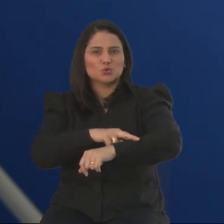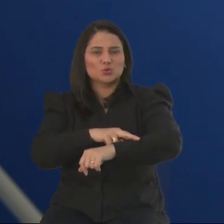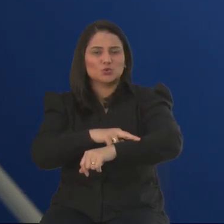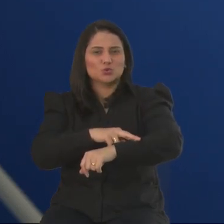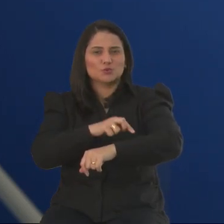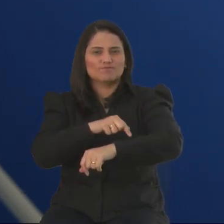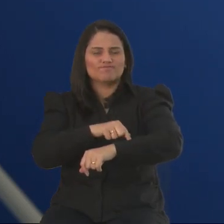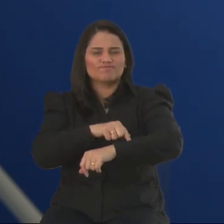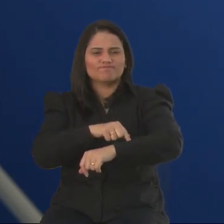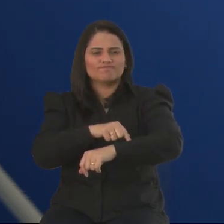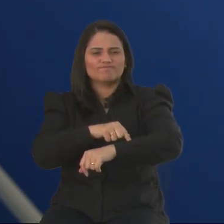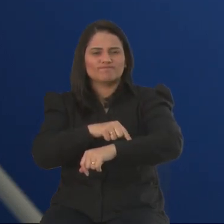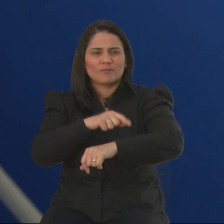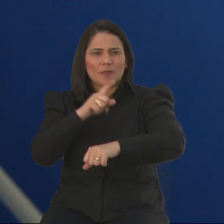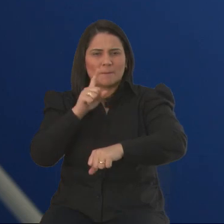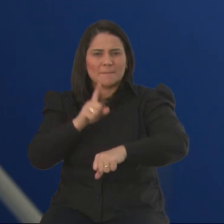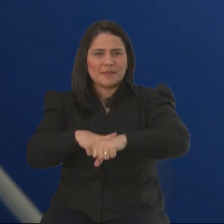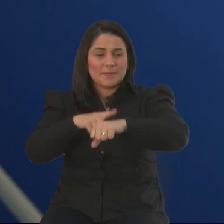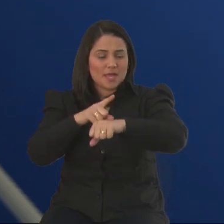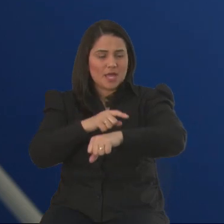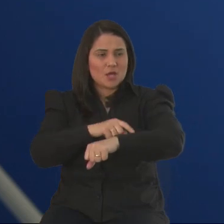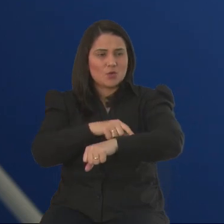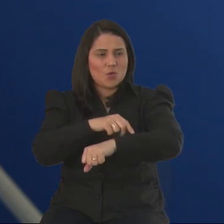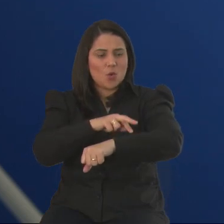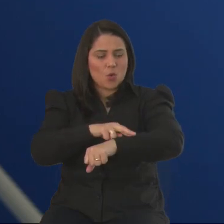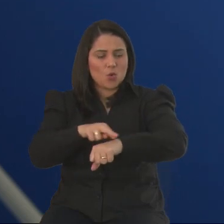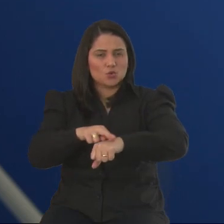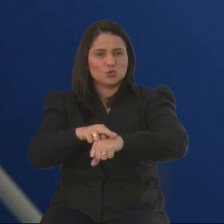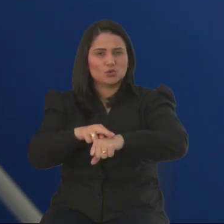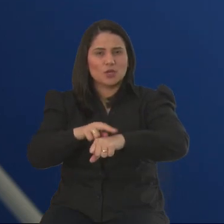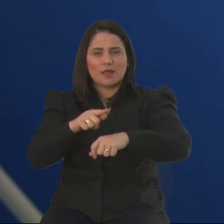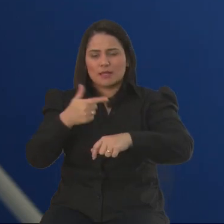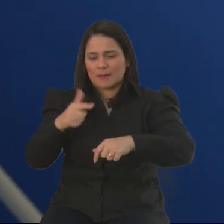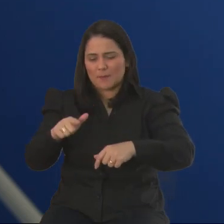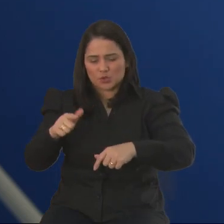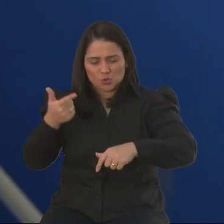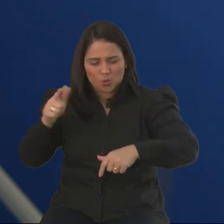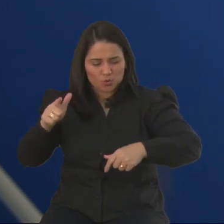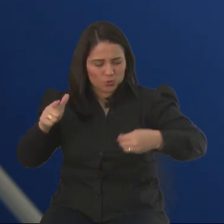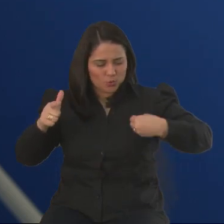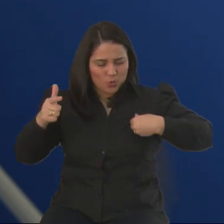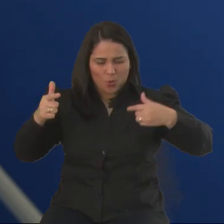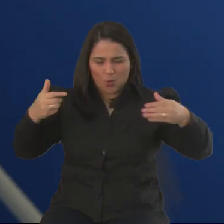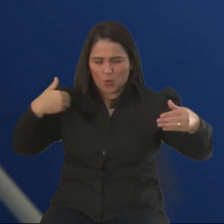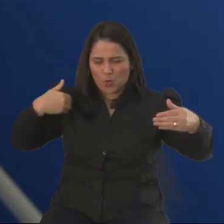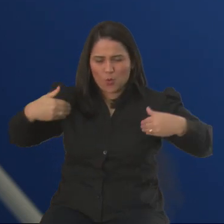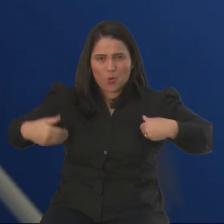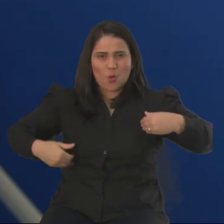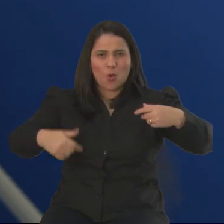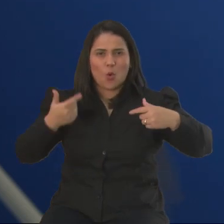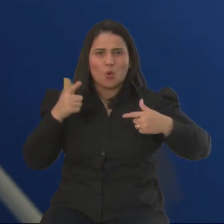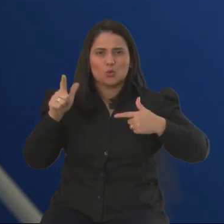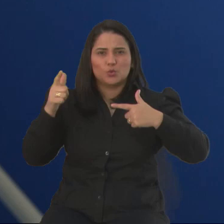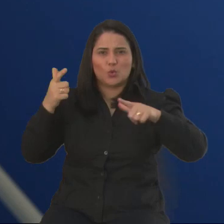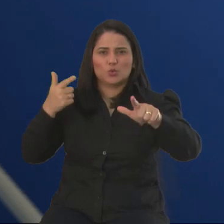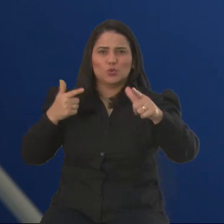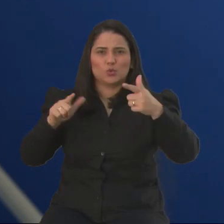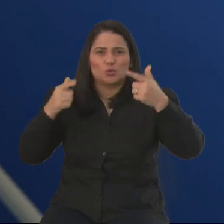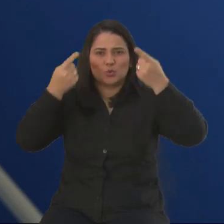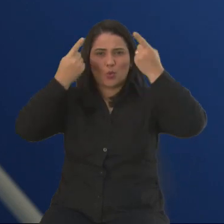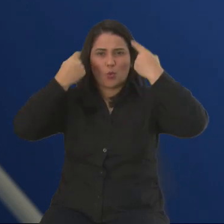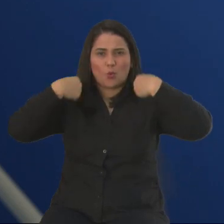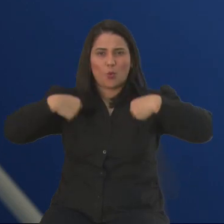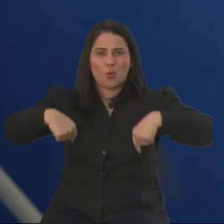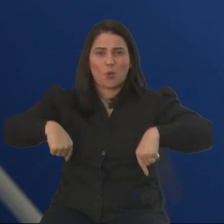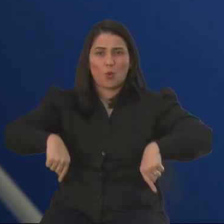Aquele primeiro hematoma logo se tornou outros grandes hematomas. E todo o seu corpo, casa sagrada da